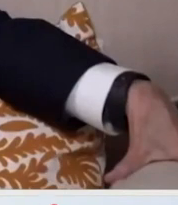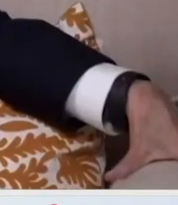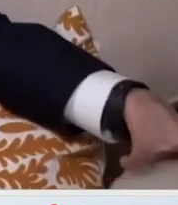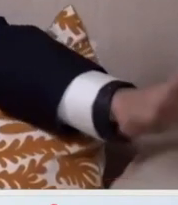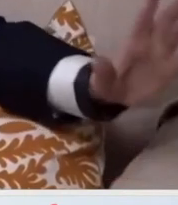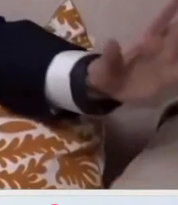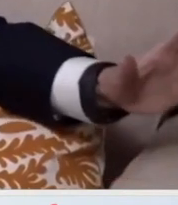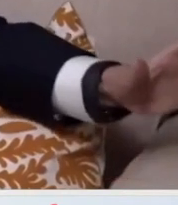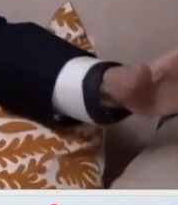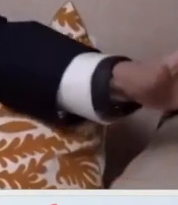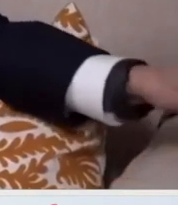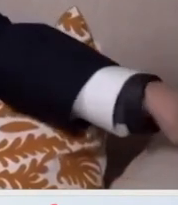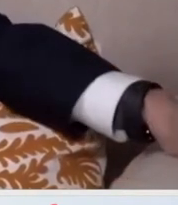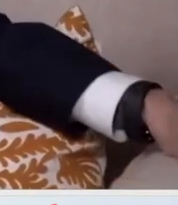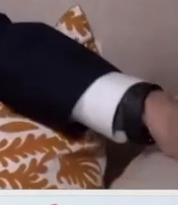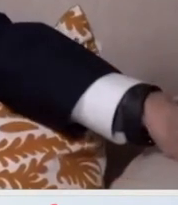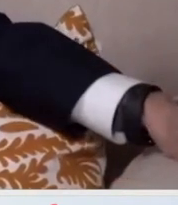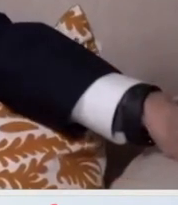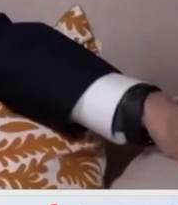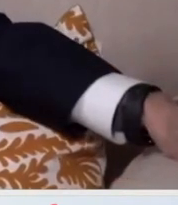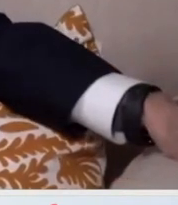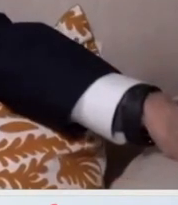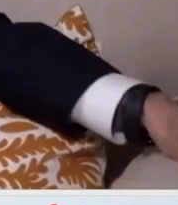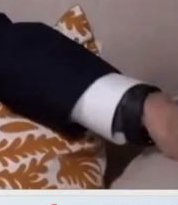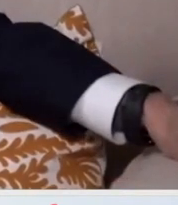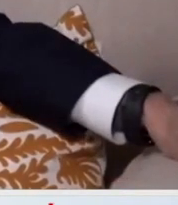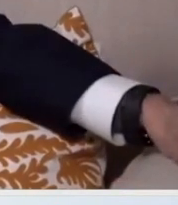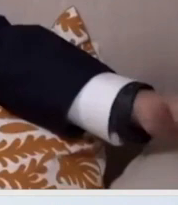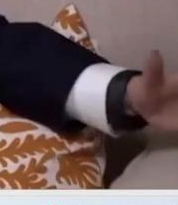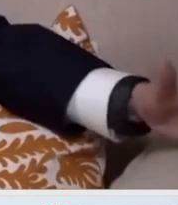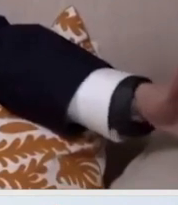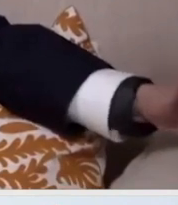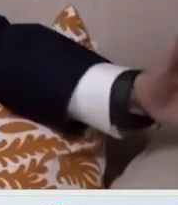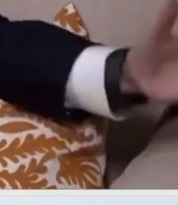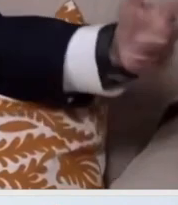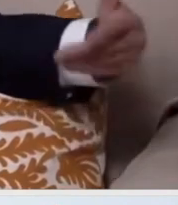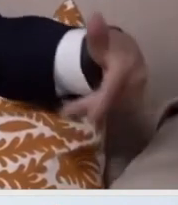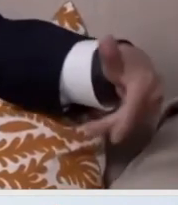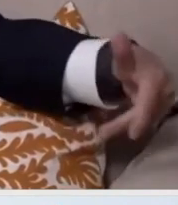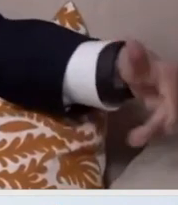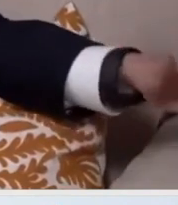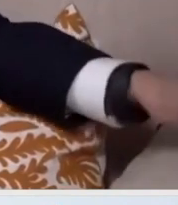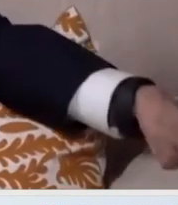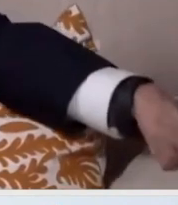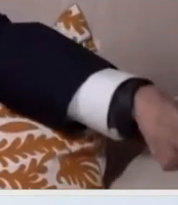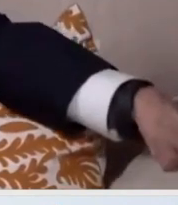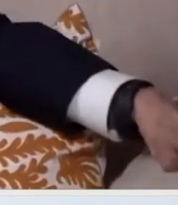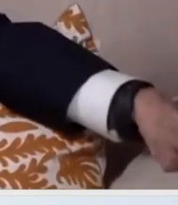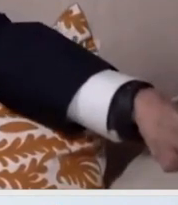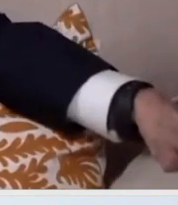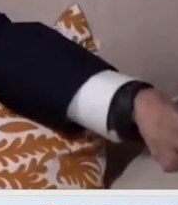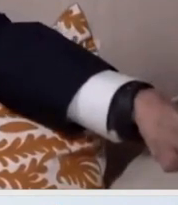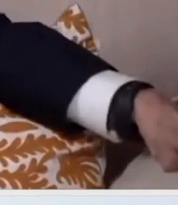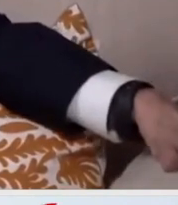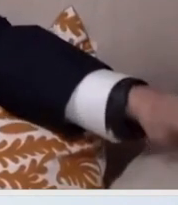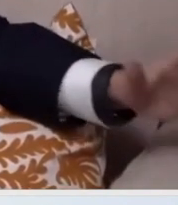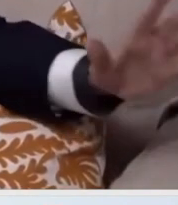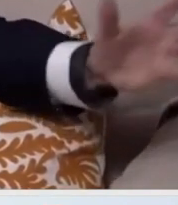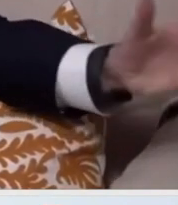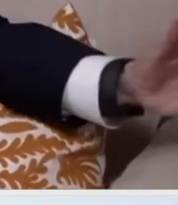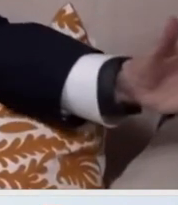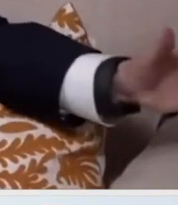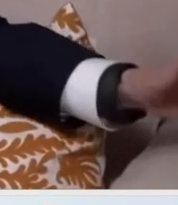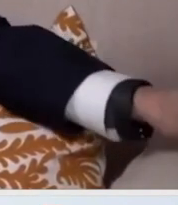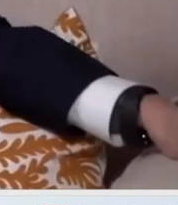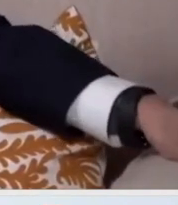ficou sem falar sobre economia durante a campanha, simplesmente para não desagradar o eleitorado. E que agora que começou